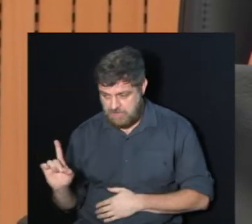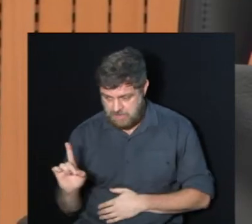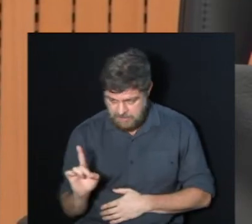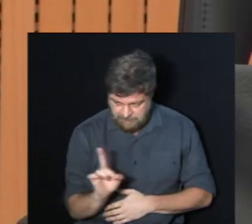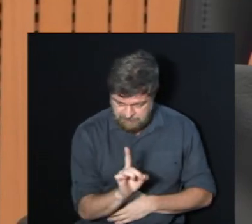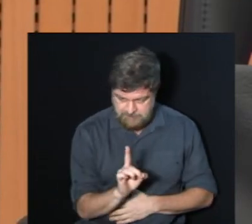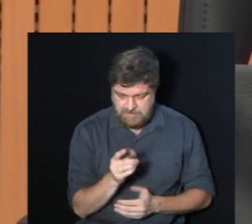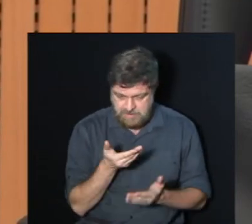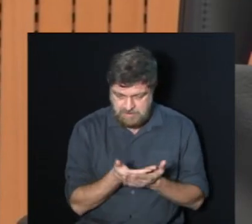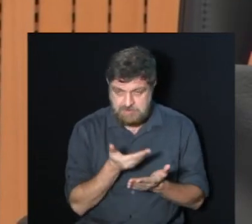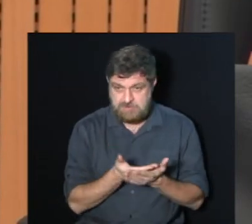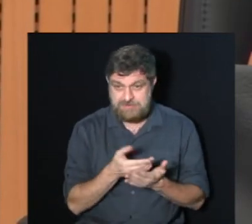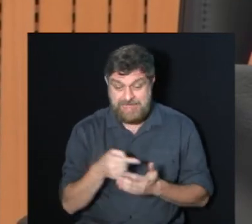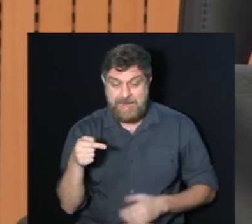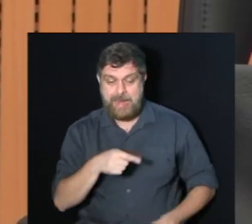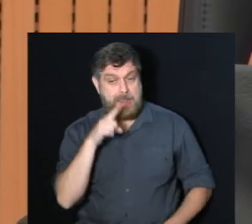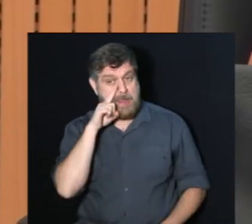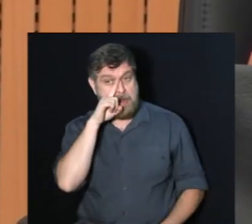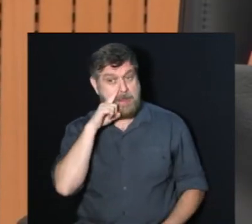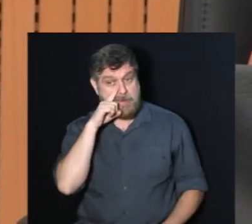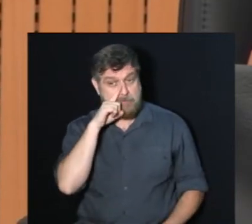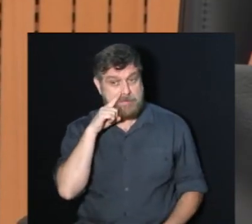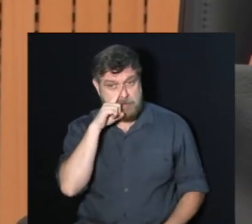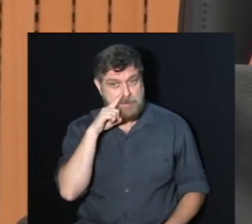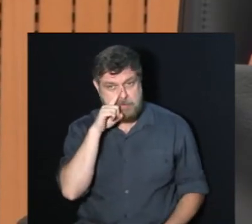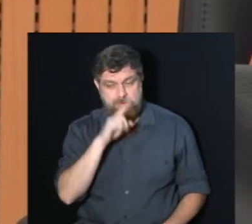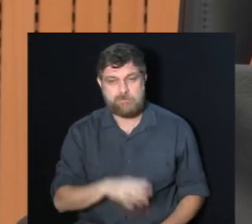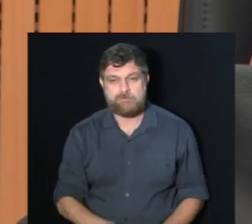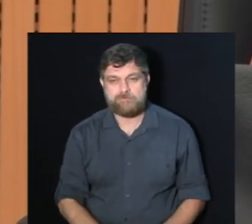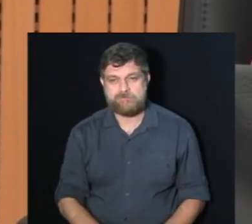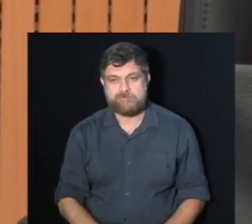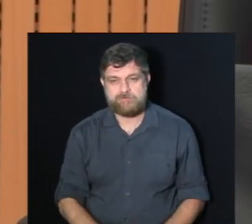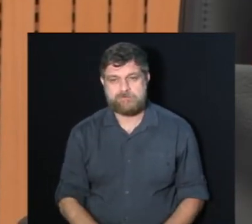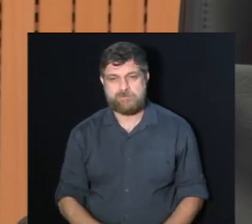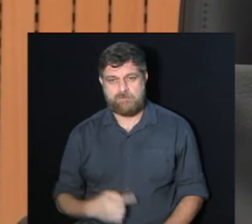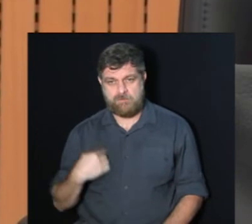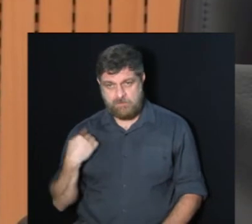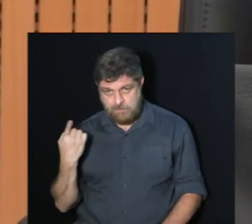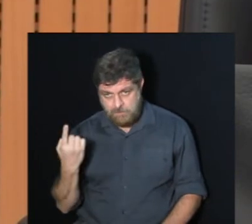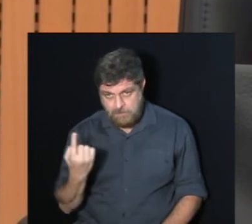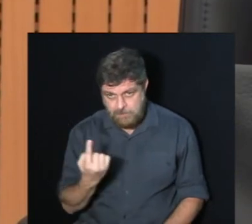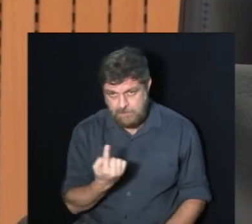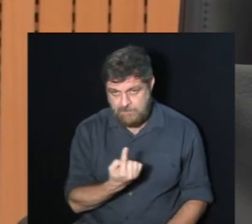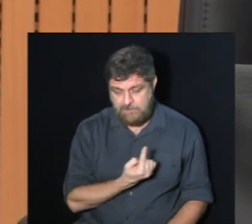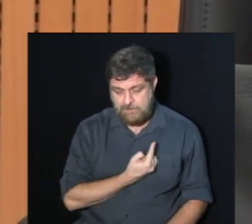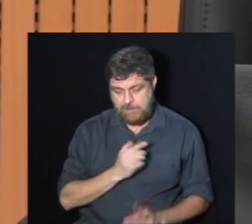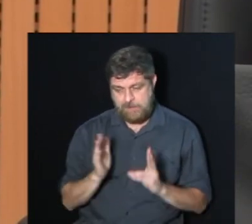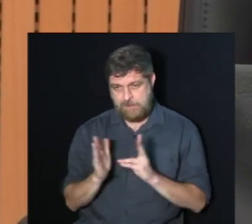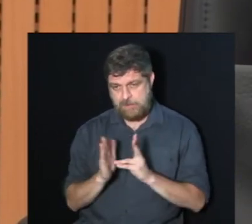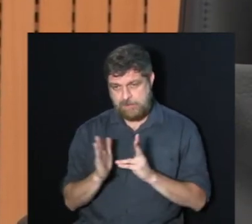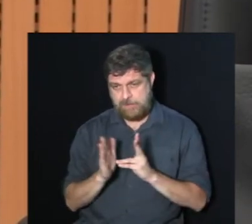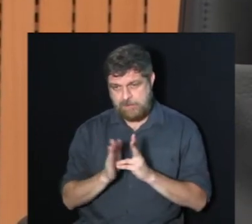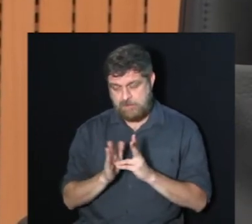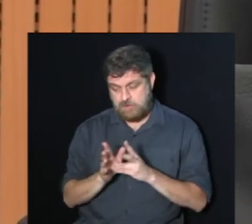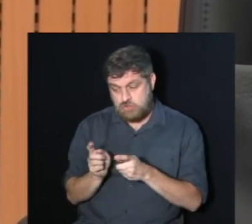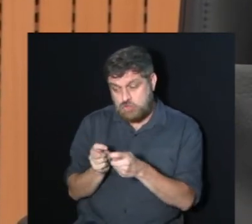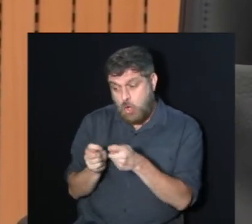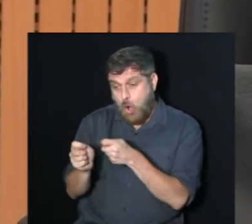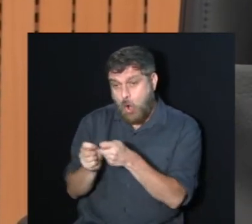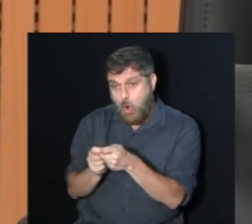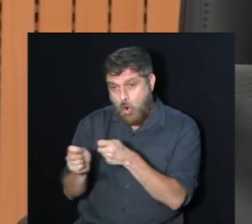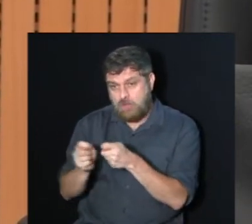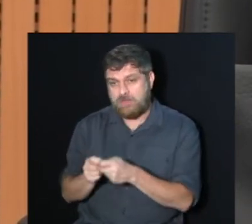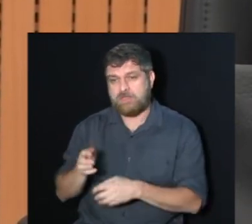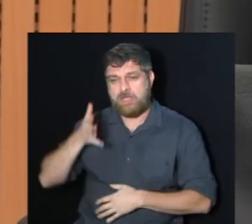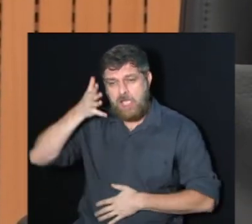aonde está o perigo, né? Então, mas, mesmo assim, a gente controlado, né? A gente faz